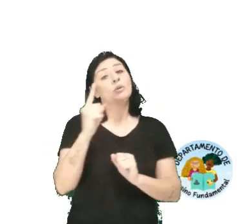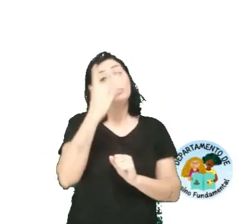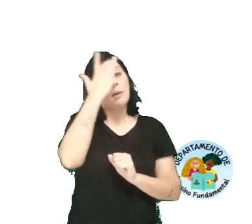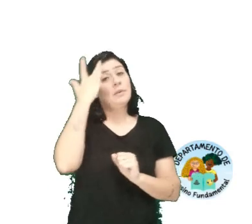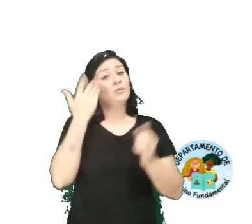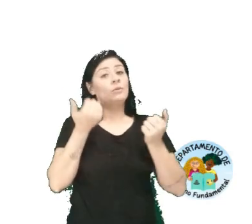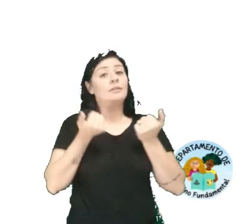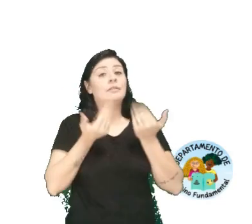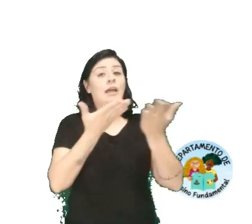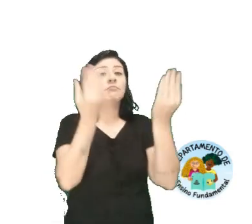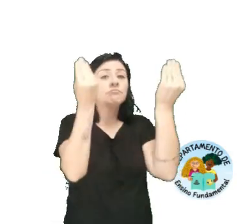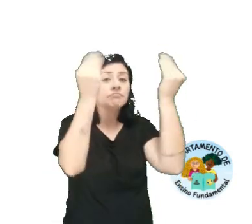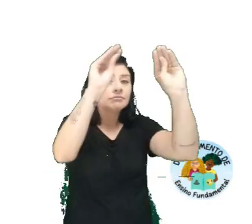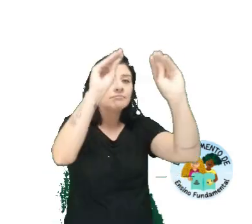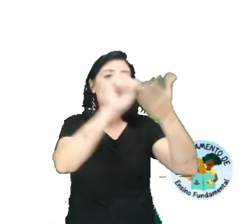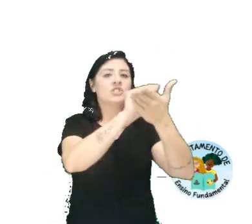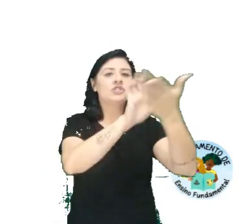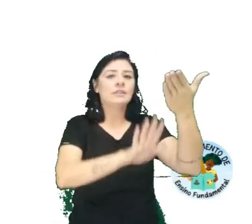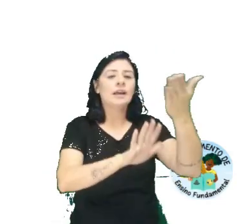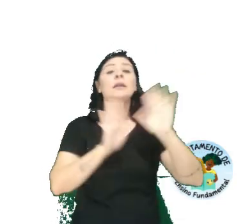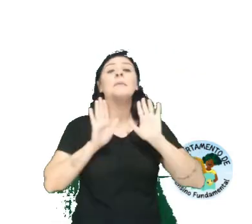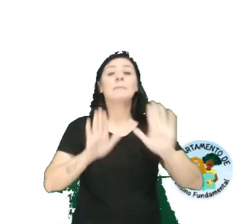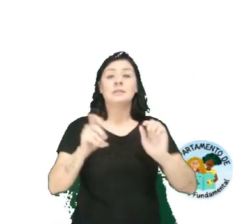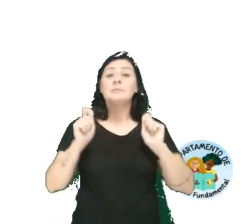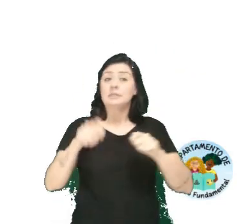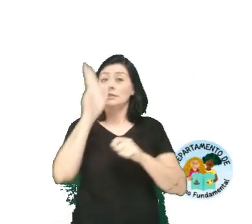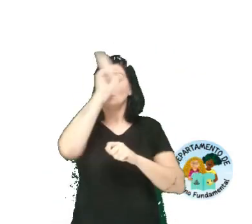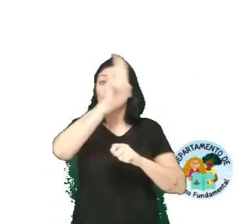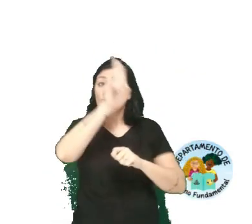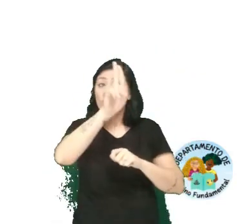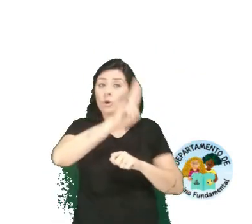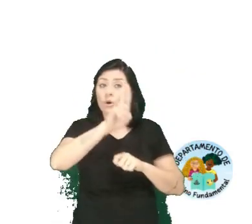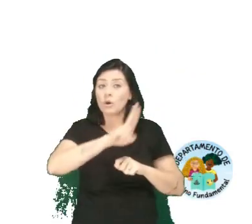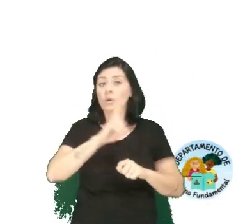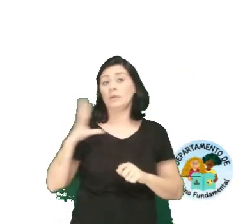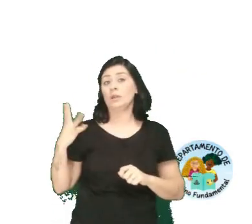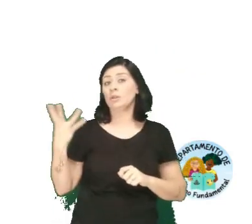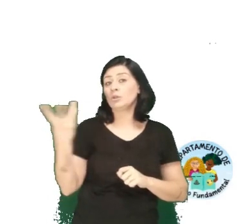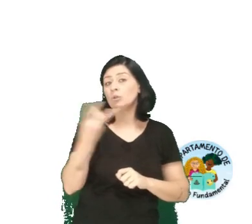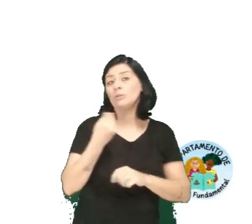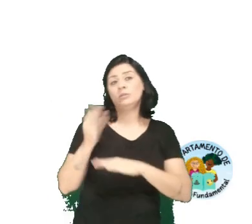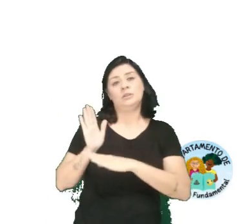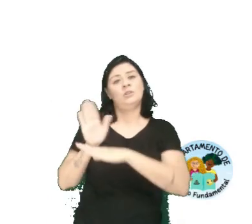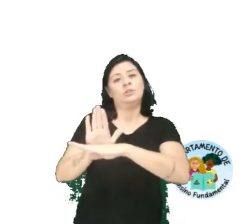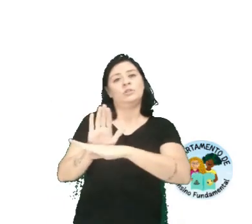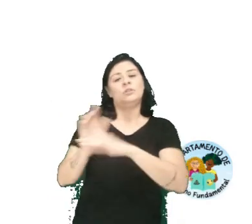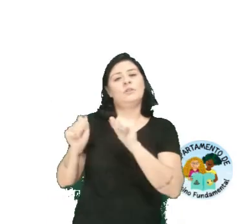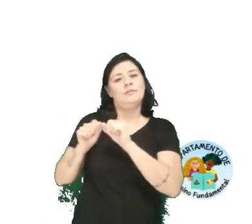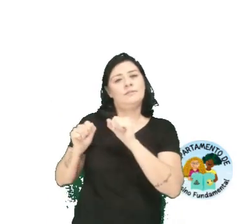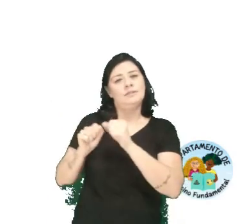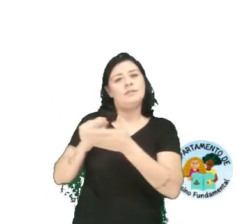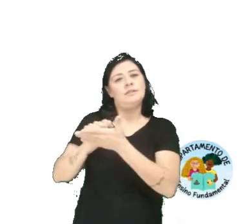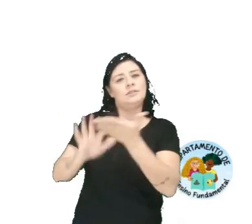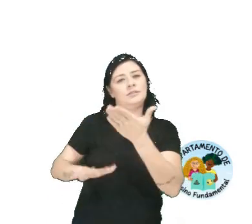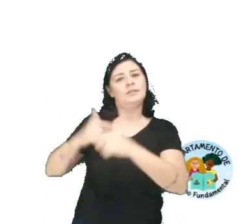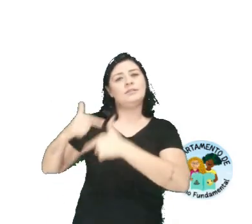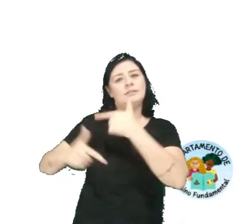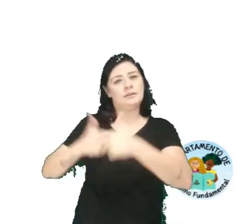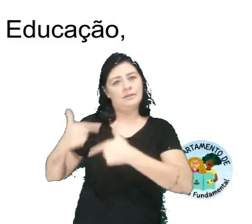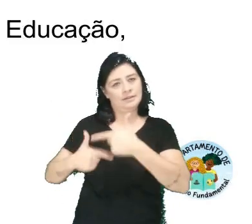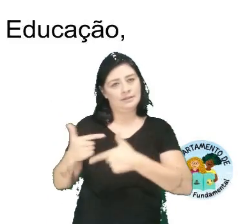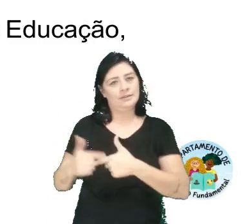atividade, mas é importante que tenha o nome lá na identificação, lá do plano de aula que tem a identificação do professor, coloque o nome de todos os